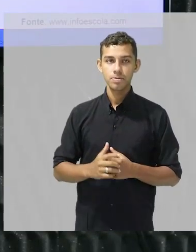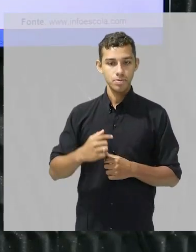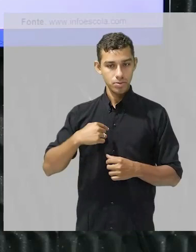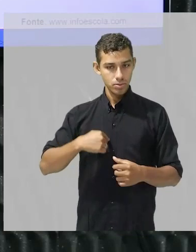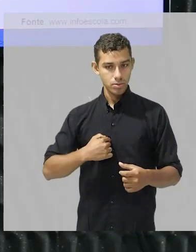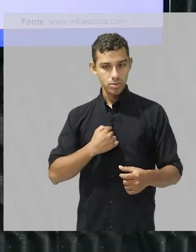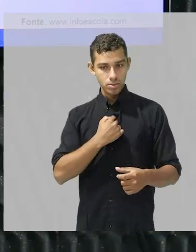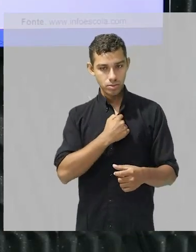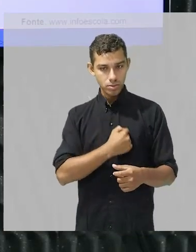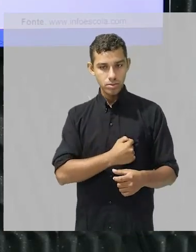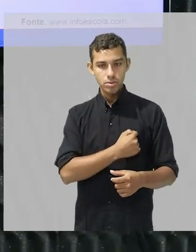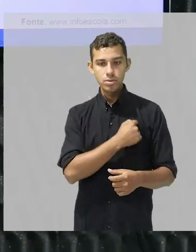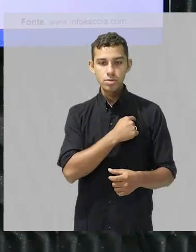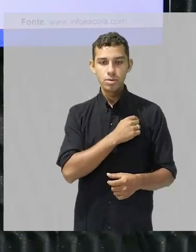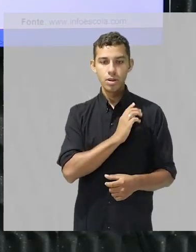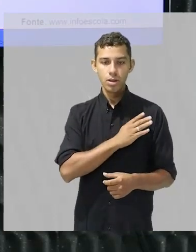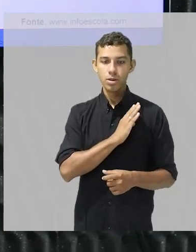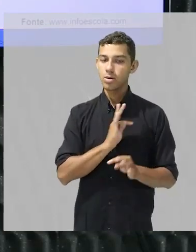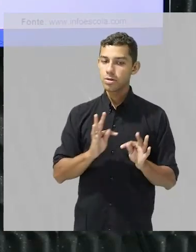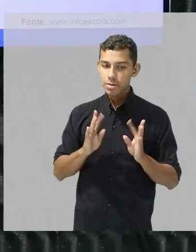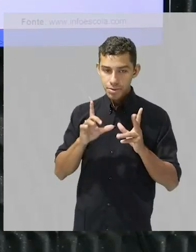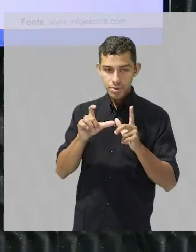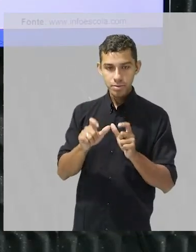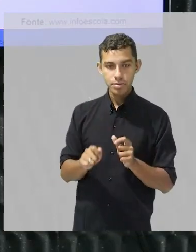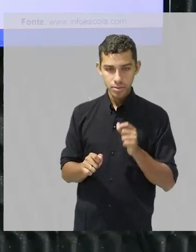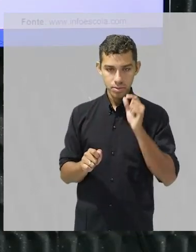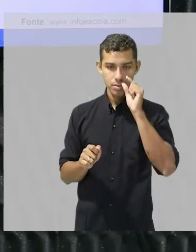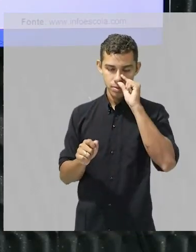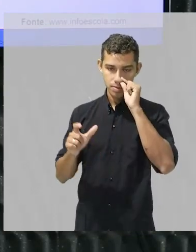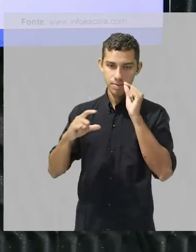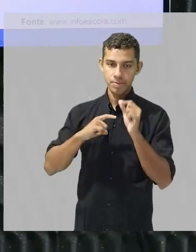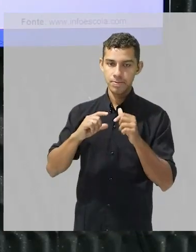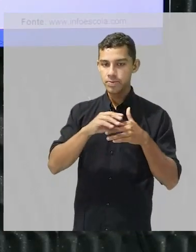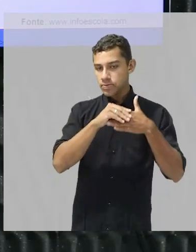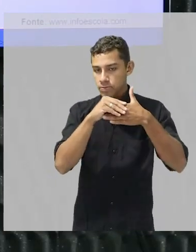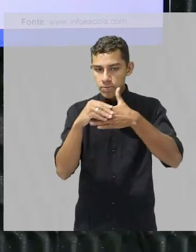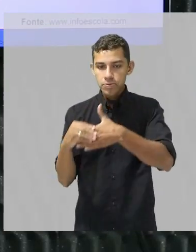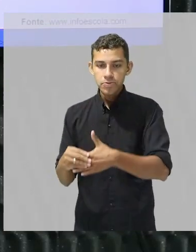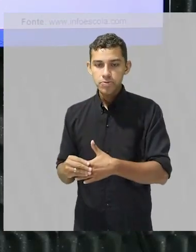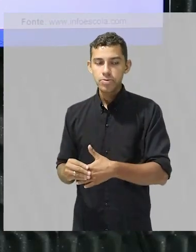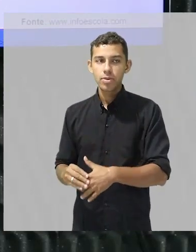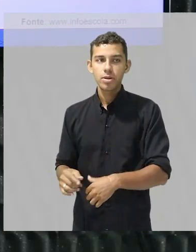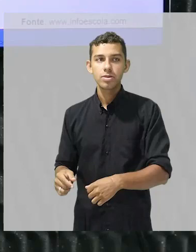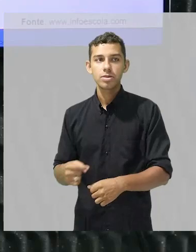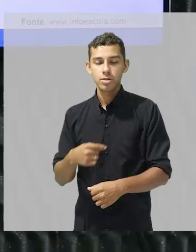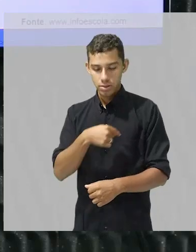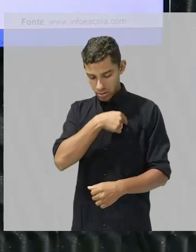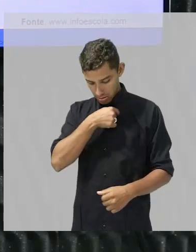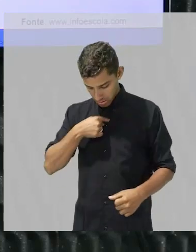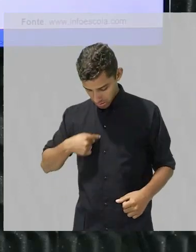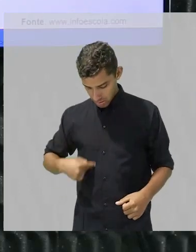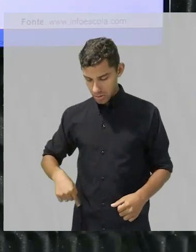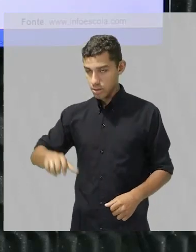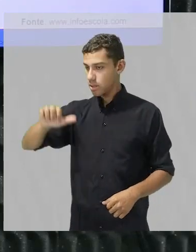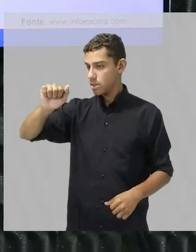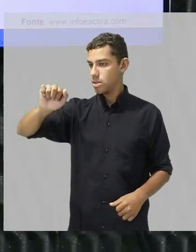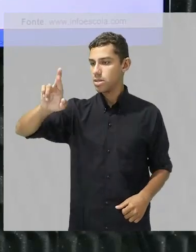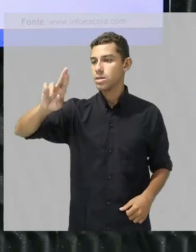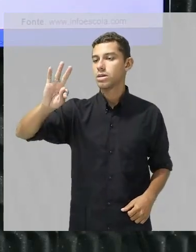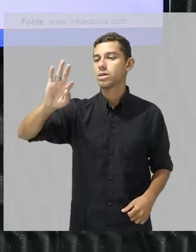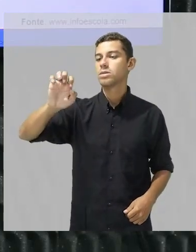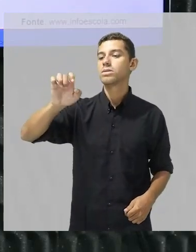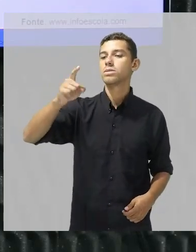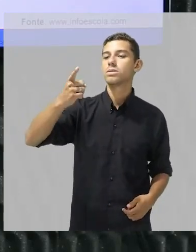sangue para o coração. E todo vaso sanguíneo que leva sangue do coração para qualquer parte do corpo, nós chamamos